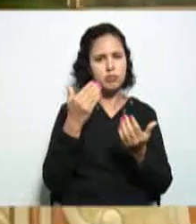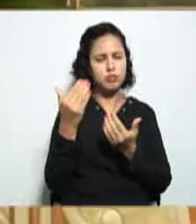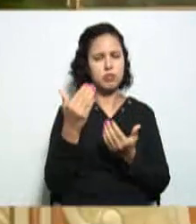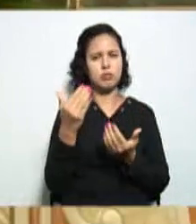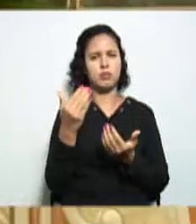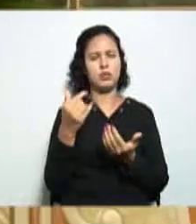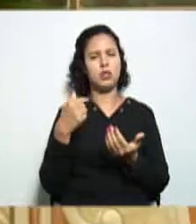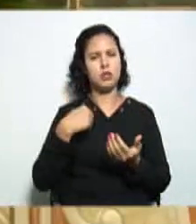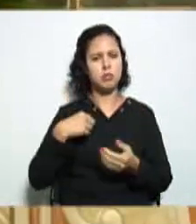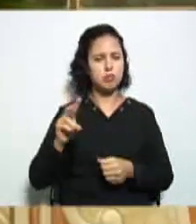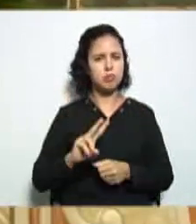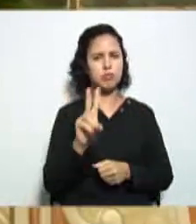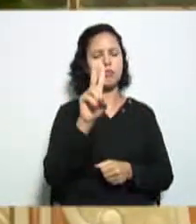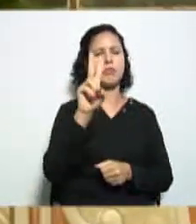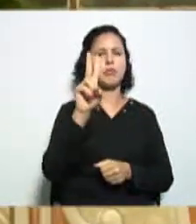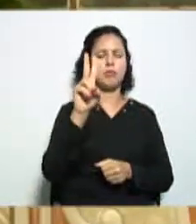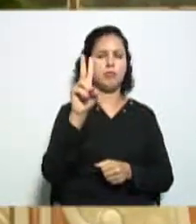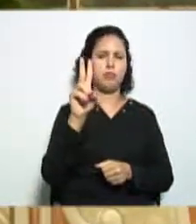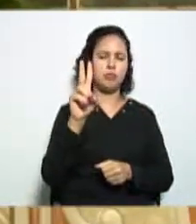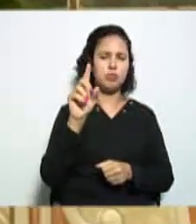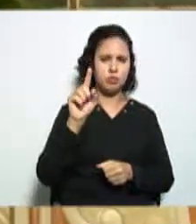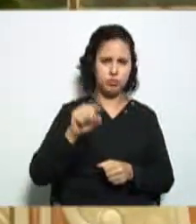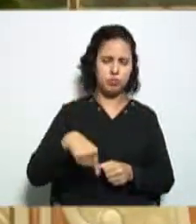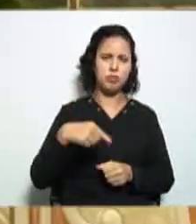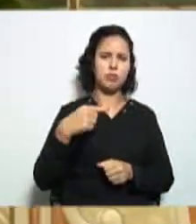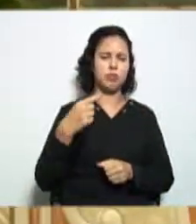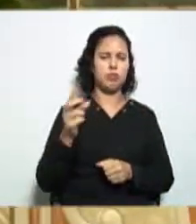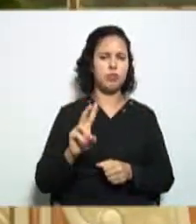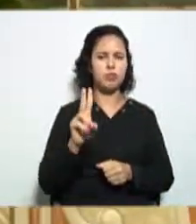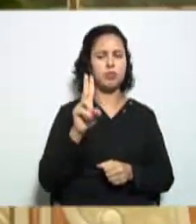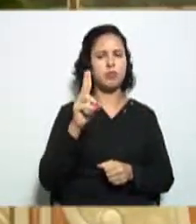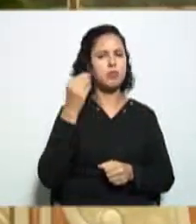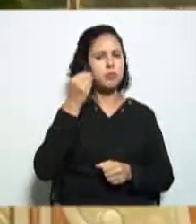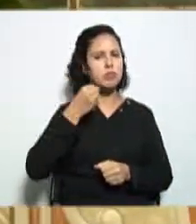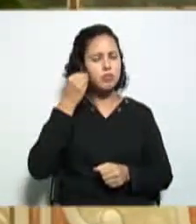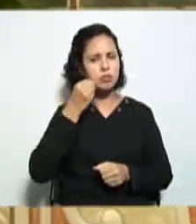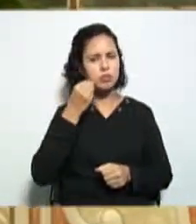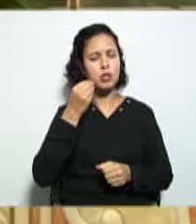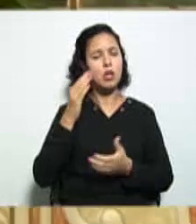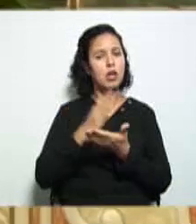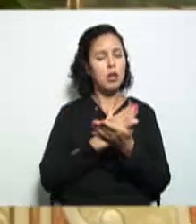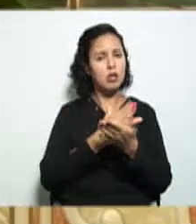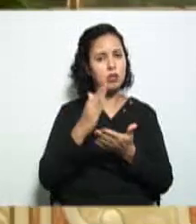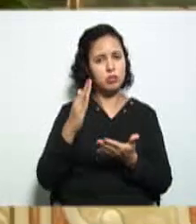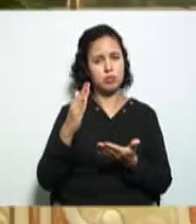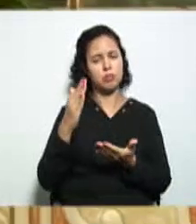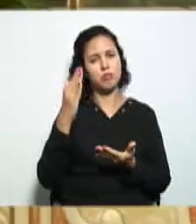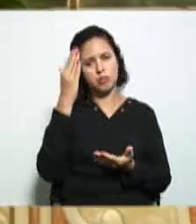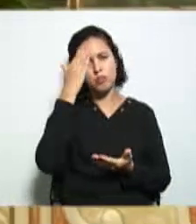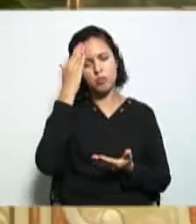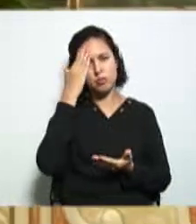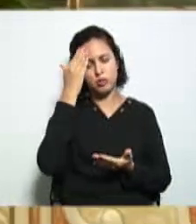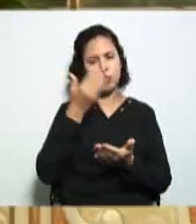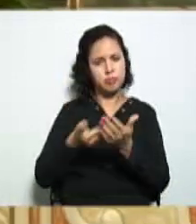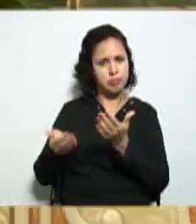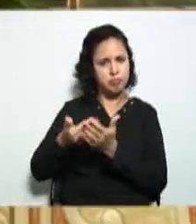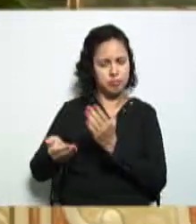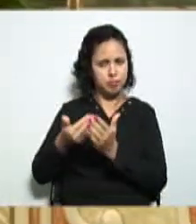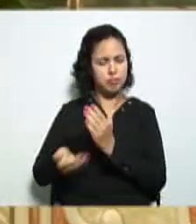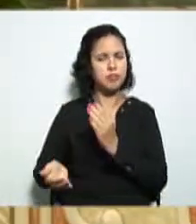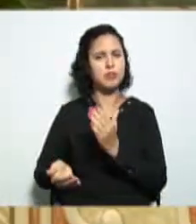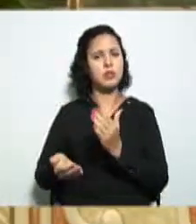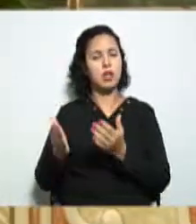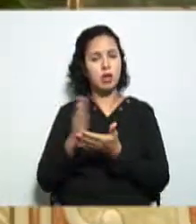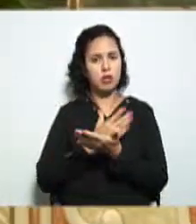tendo a valorizar muito o senso comum. Claro que alguns saberes a ciência jogou por terra, não é? mas